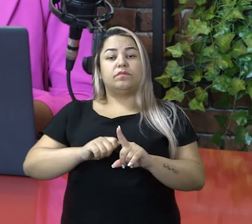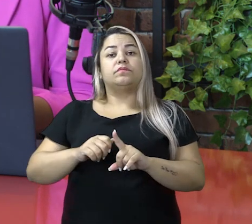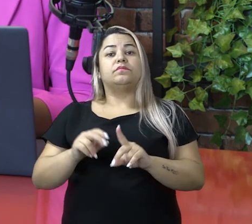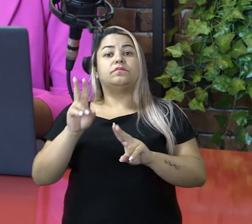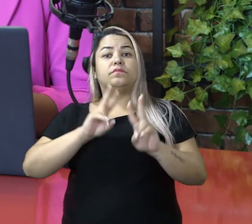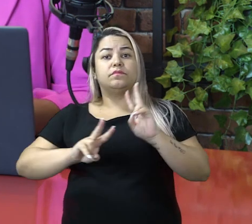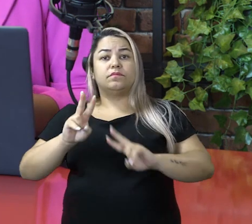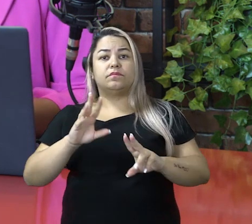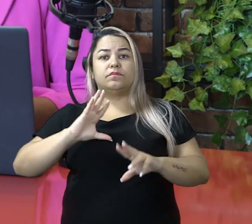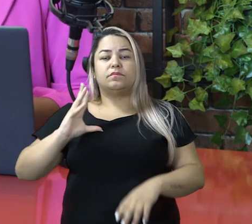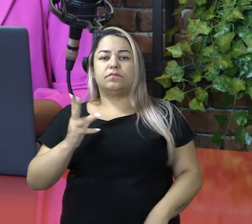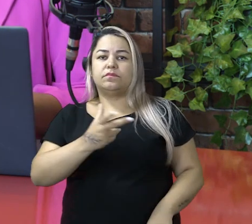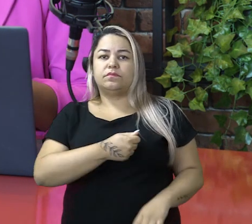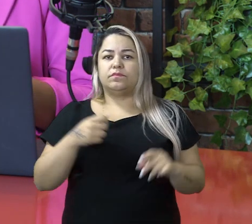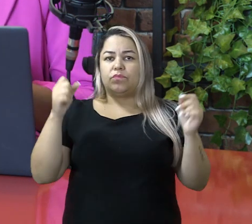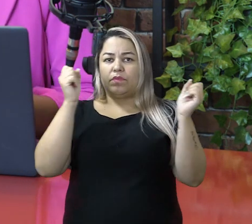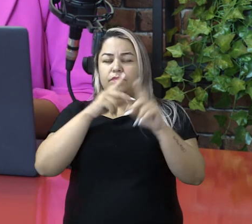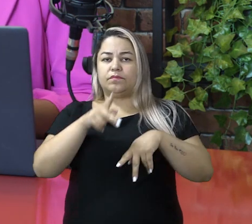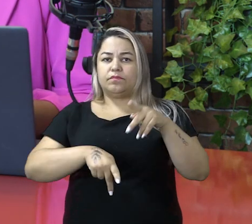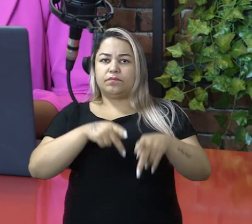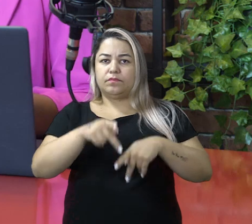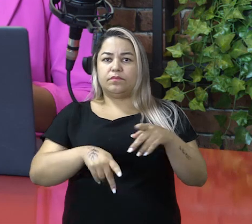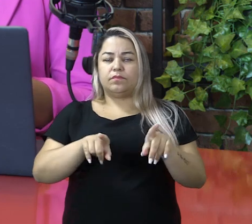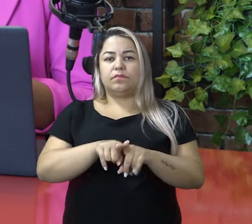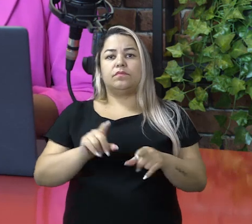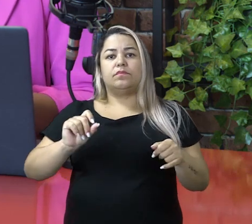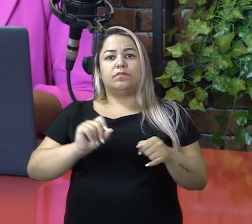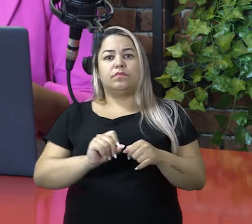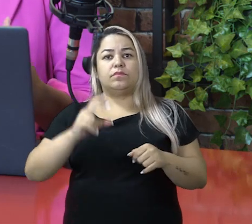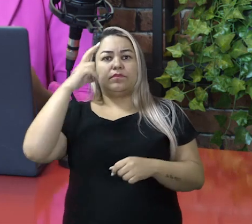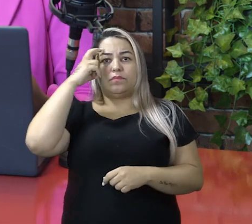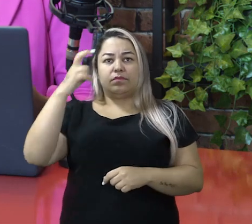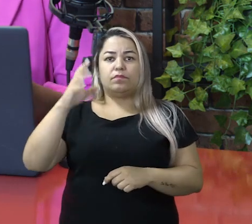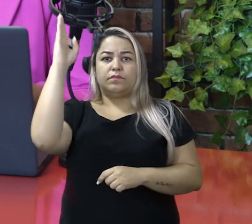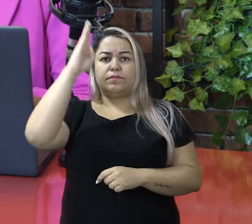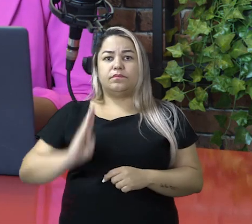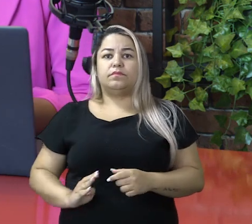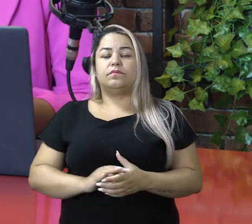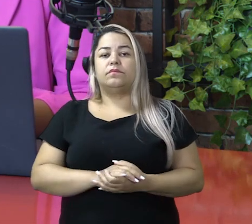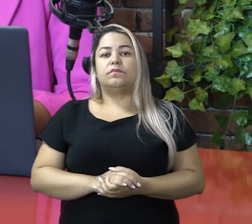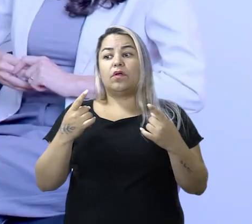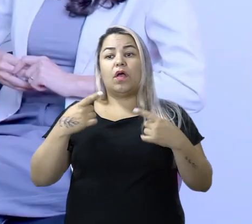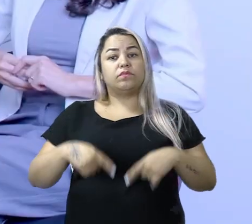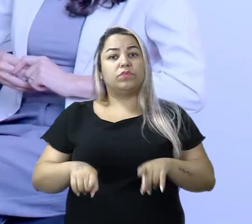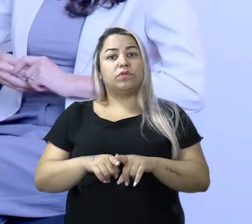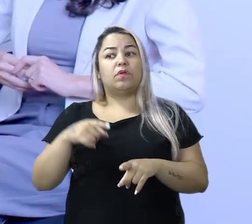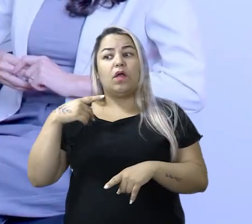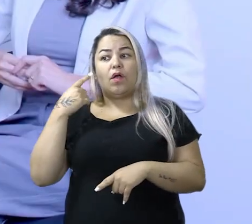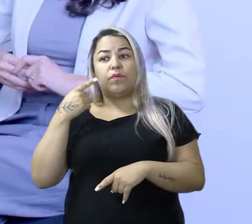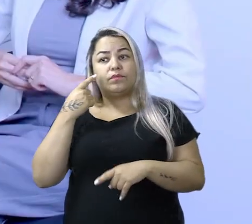mês da visibilidade trans e as dificuldades da população trans de fazer cultura no Brasil.